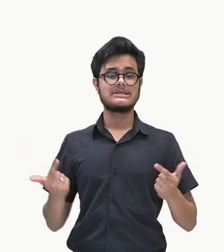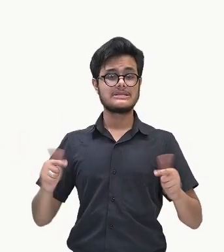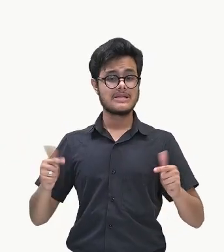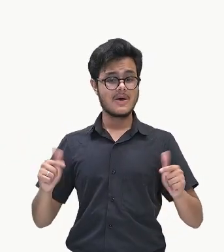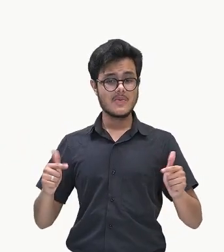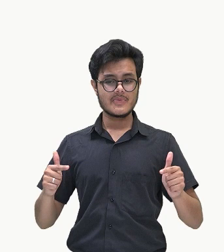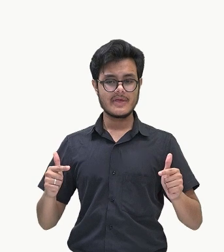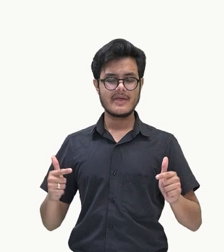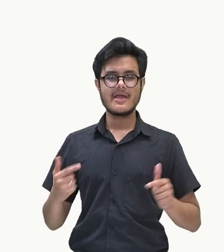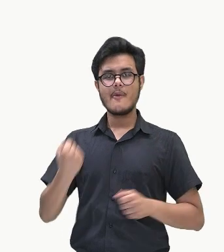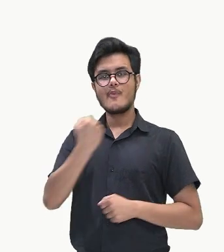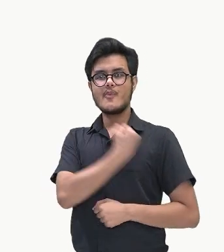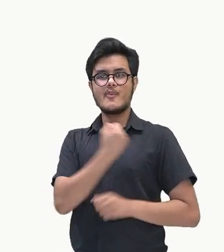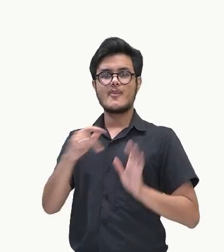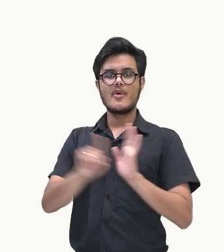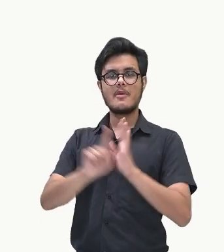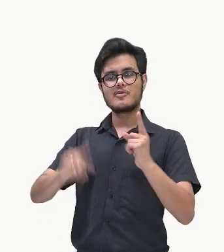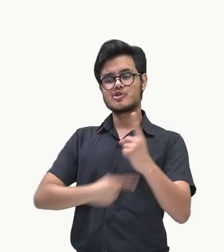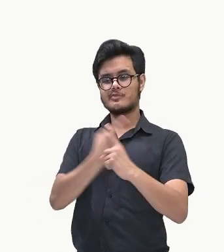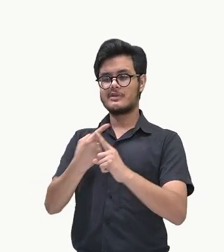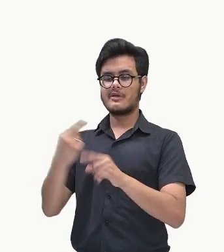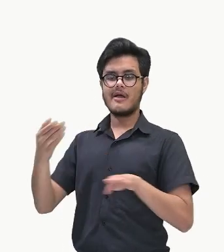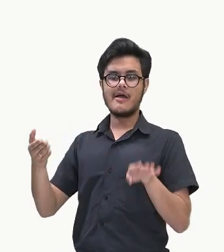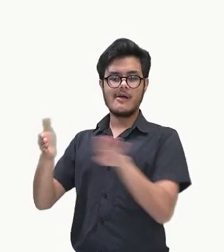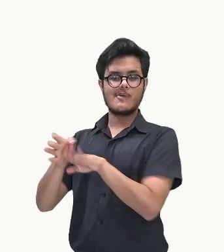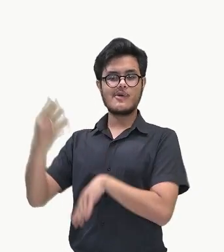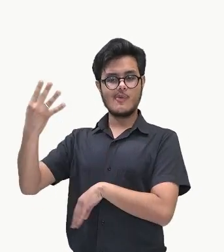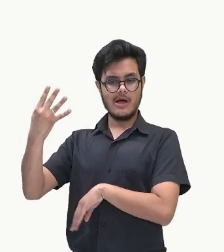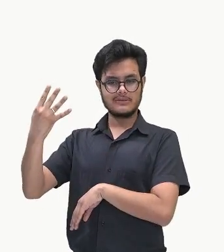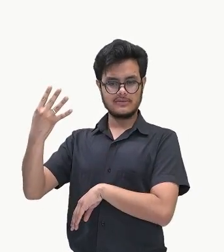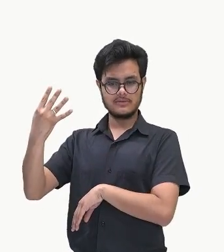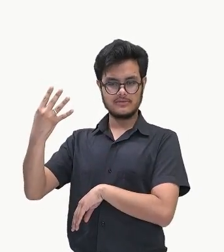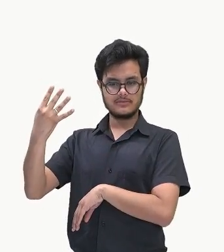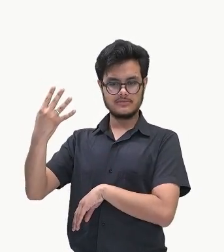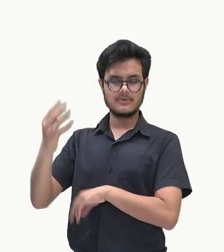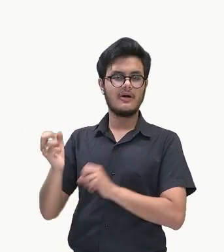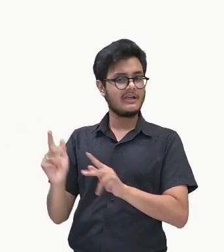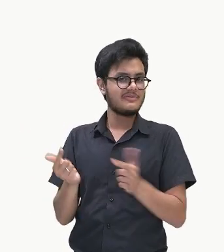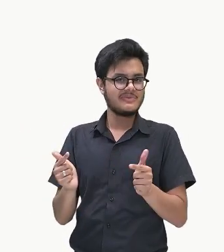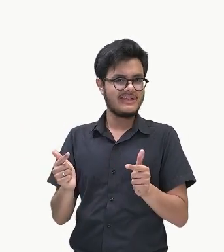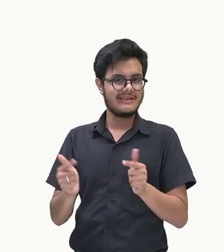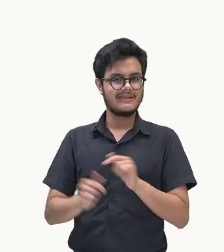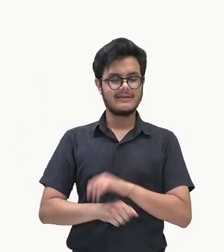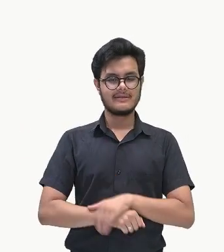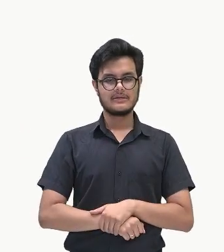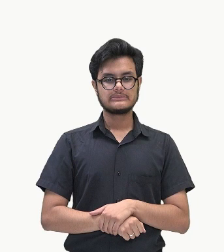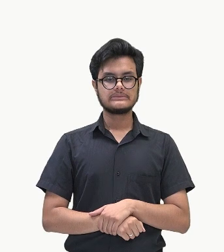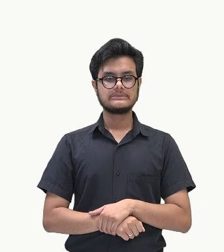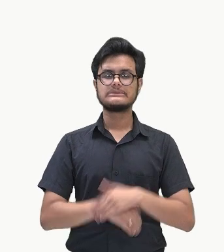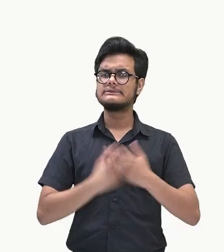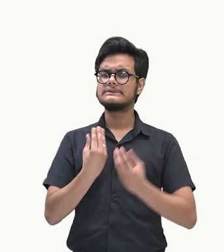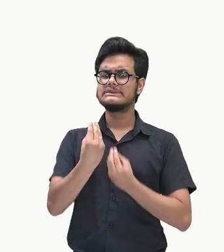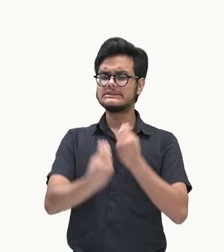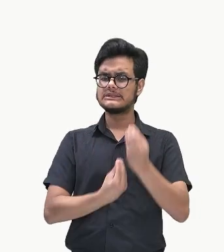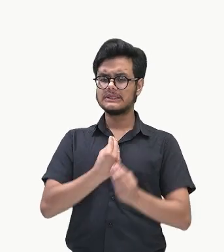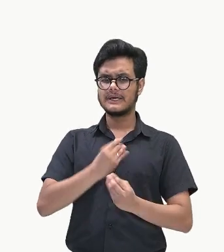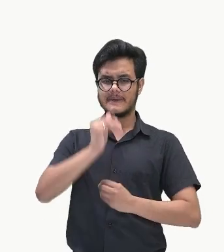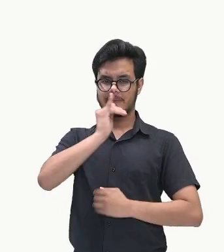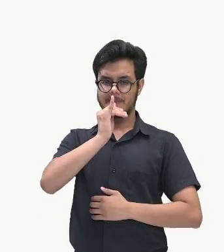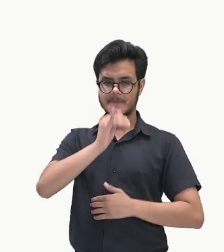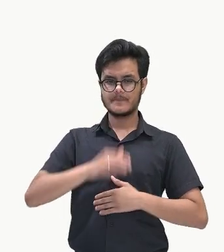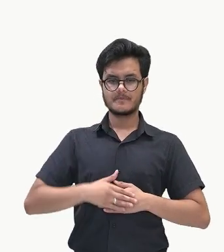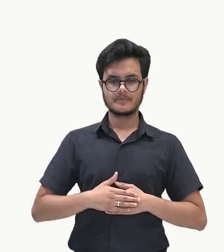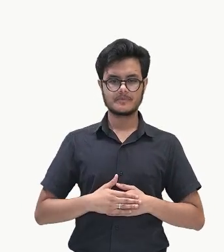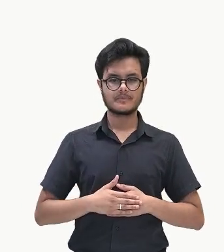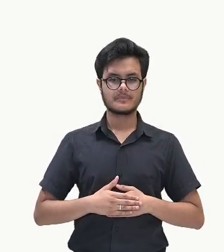temos um número que multiplique pelo índice de uma raiz e chegue na outra. E como fazemos isso?